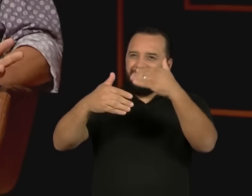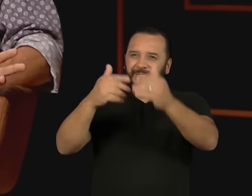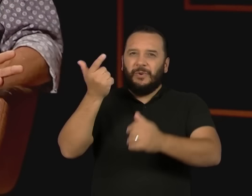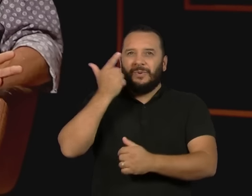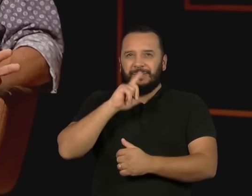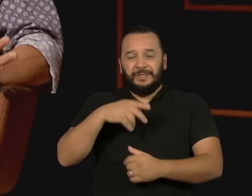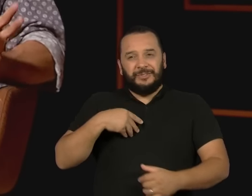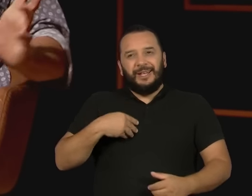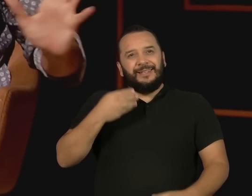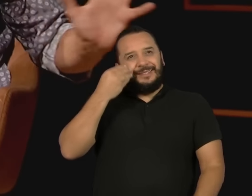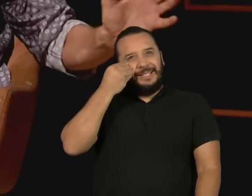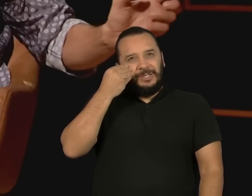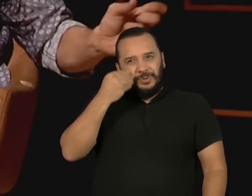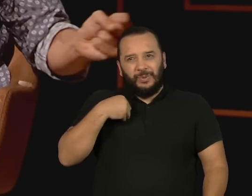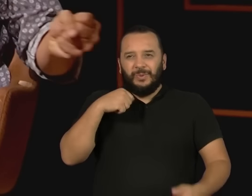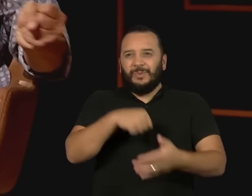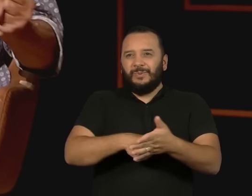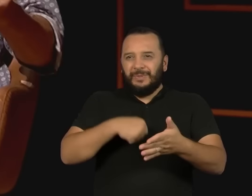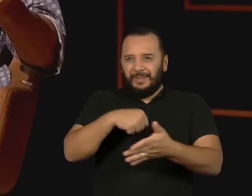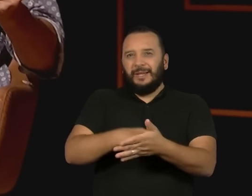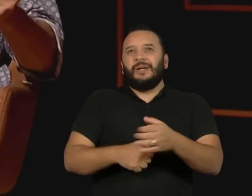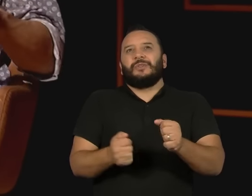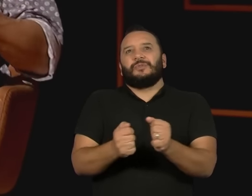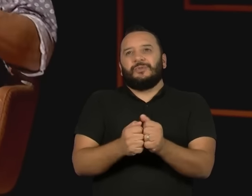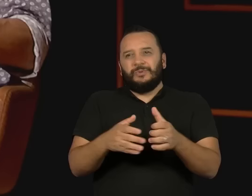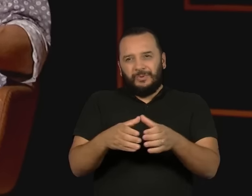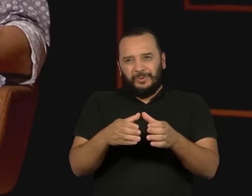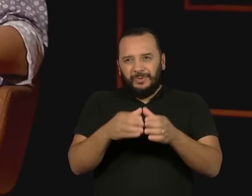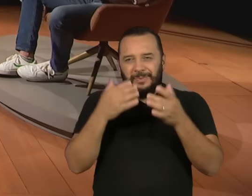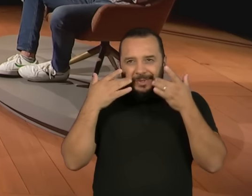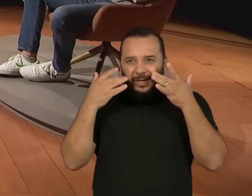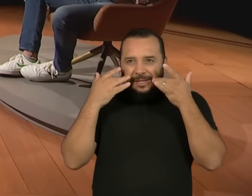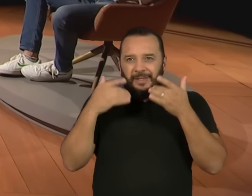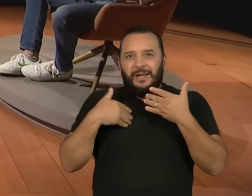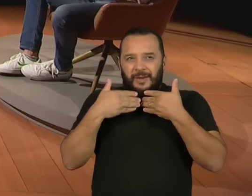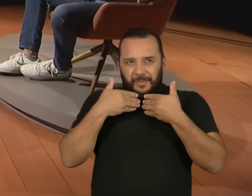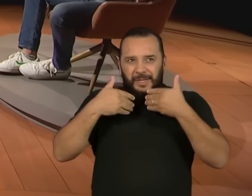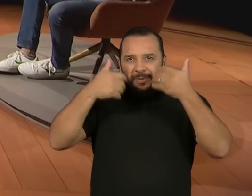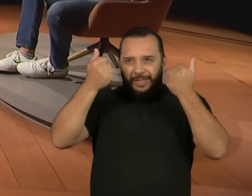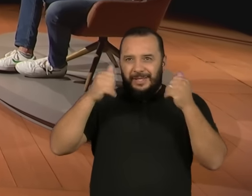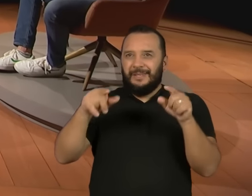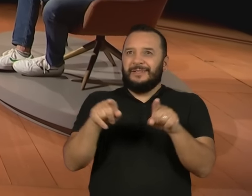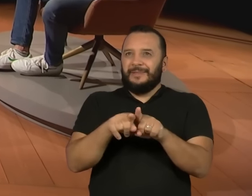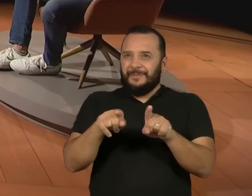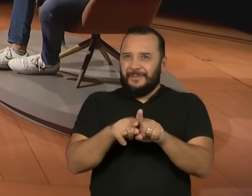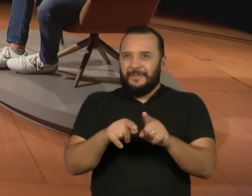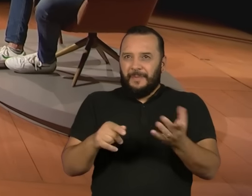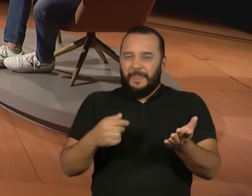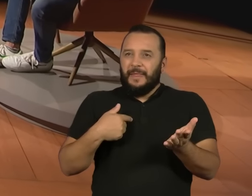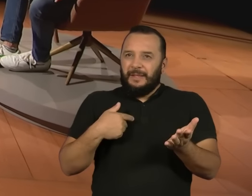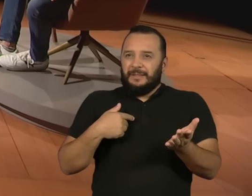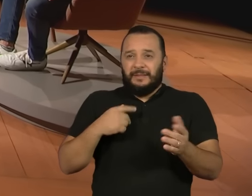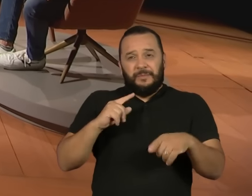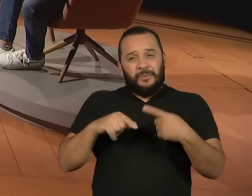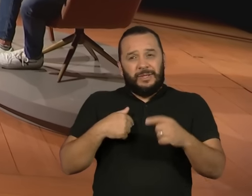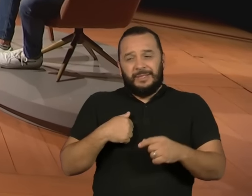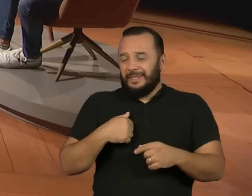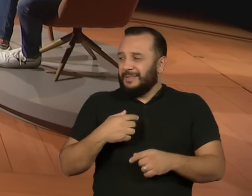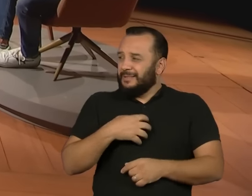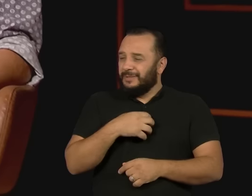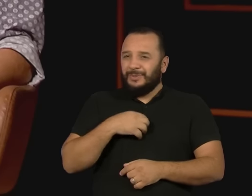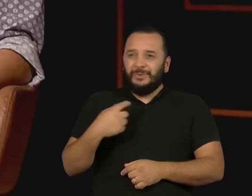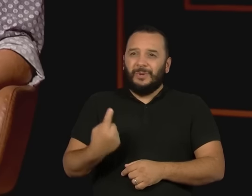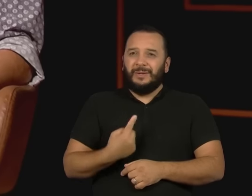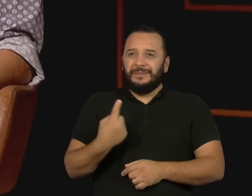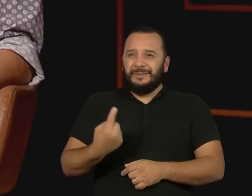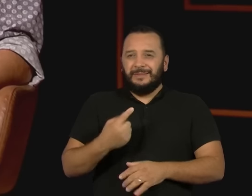vezes durante a carreira lutar junto com a classe teatral por melhorias e por reconhecimentos e tal, e se viu sozinho muitas vezes,